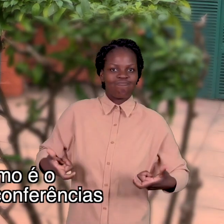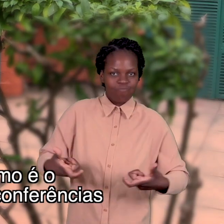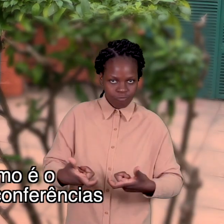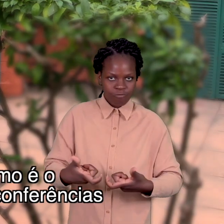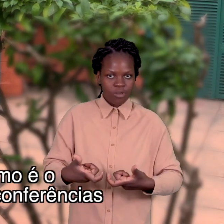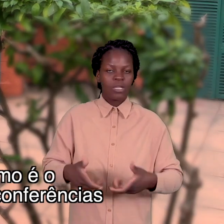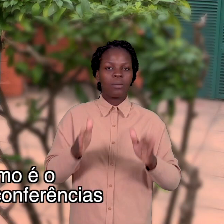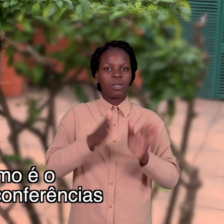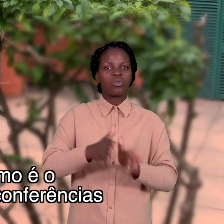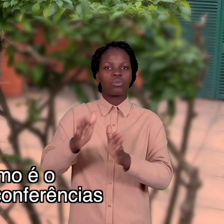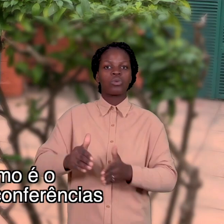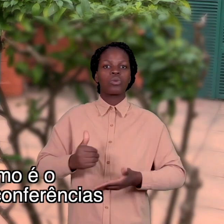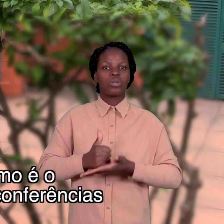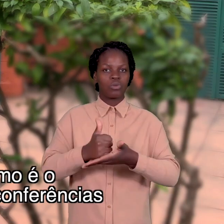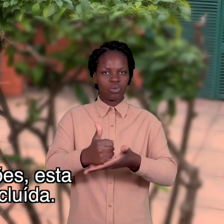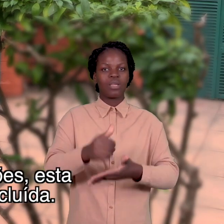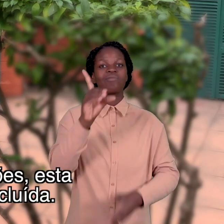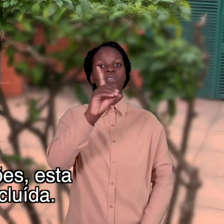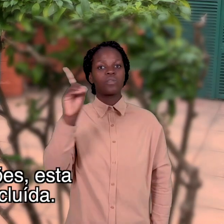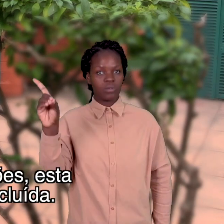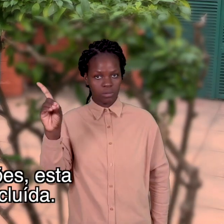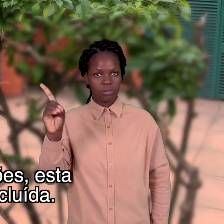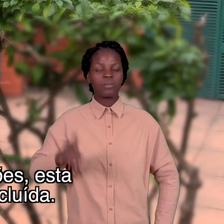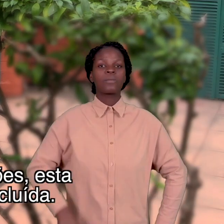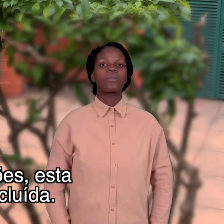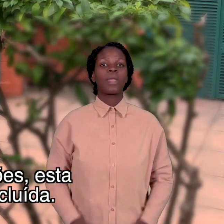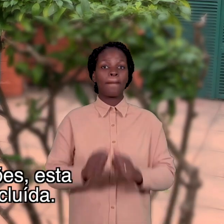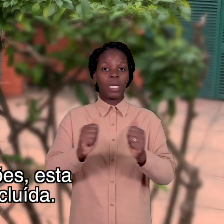refletir sobre a pessoa com deficiência. Pois, se não